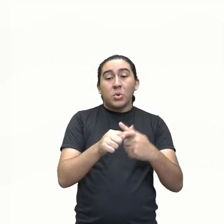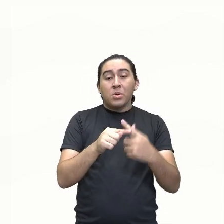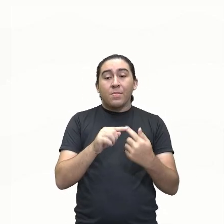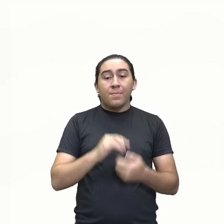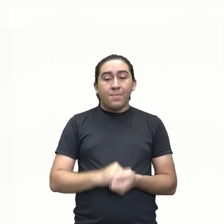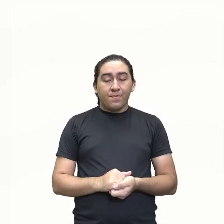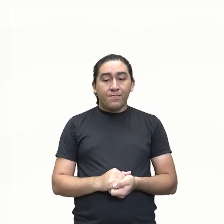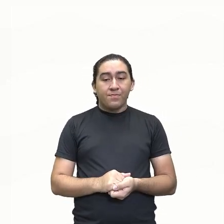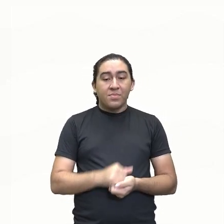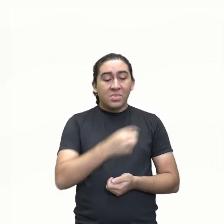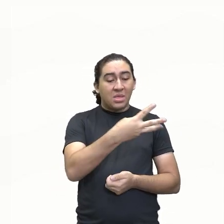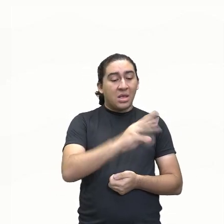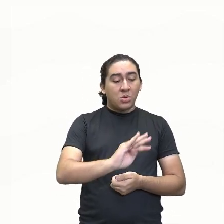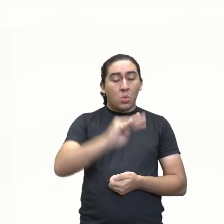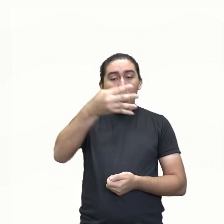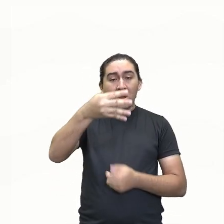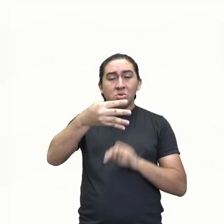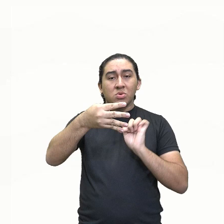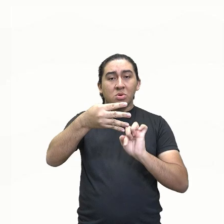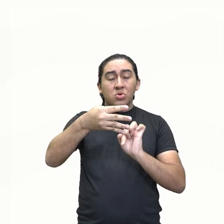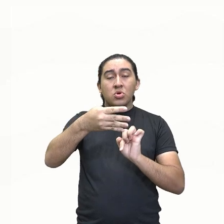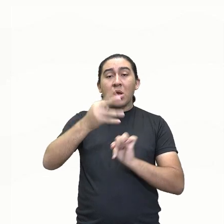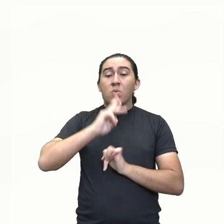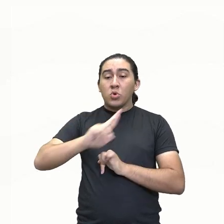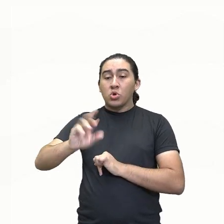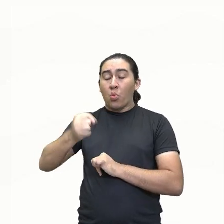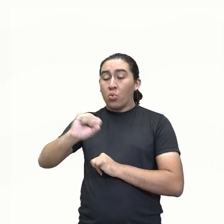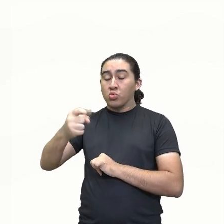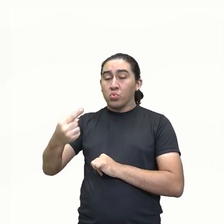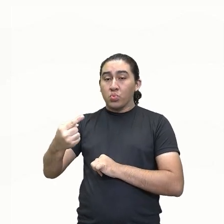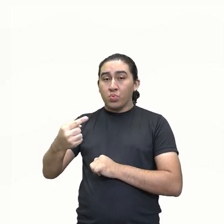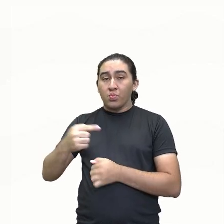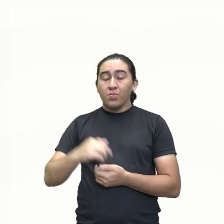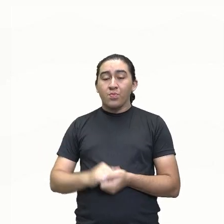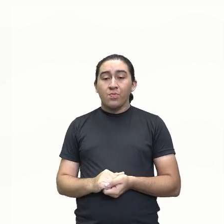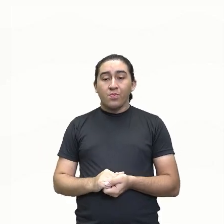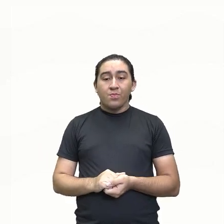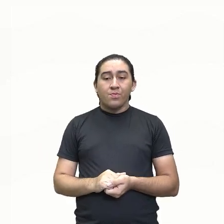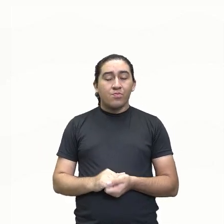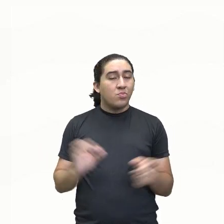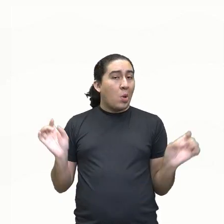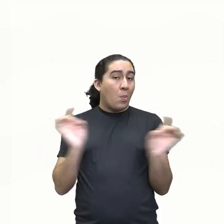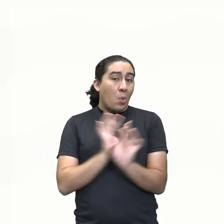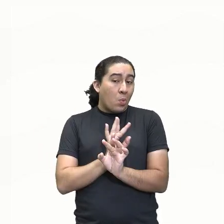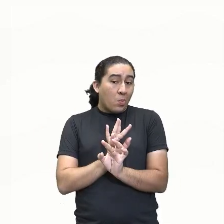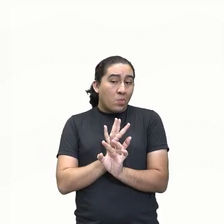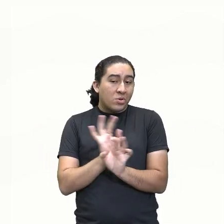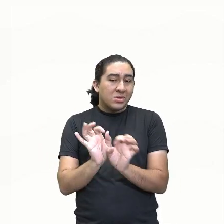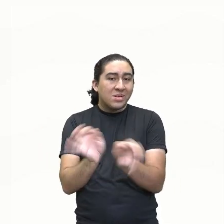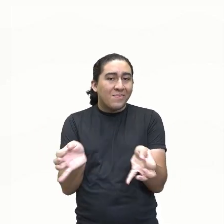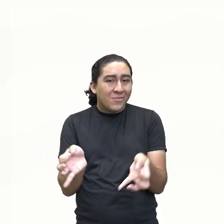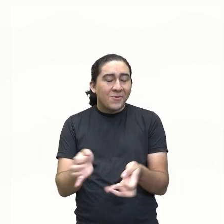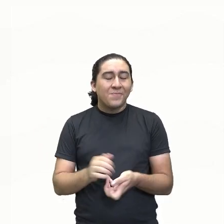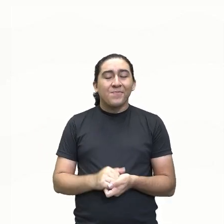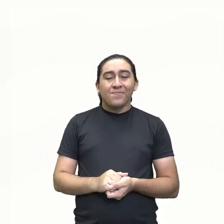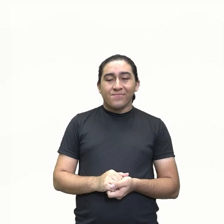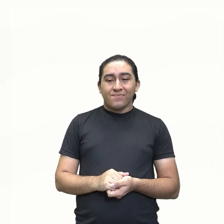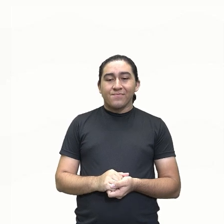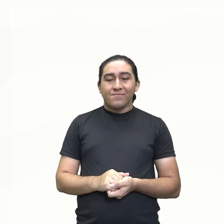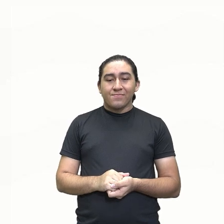a quarta, quanto que é 3 a quarta? É 81. Então, pronto, ó, melhorei a situação,